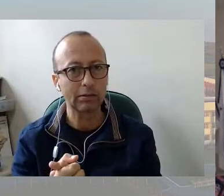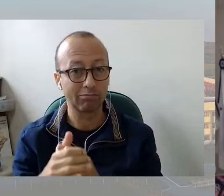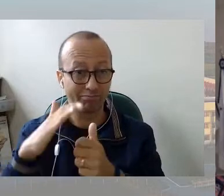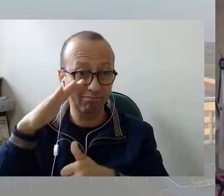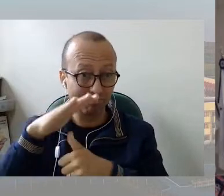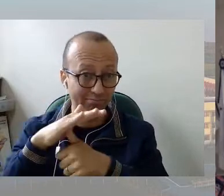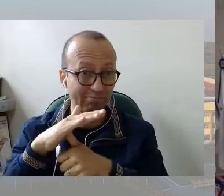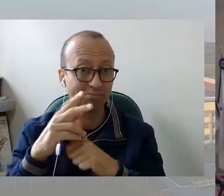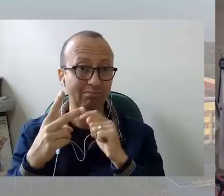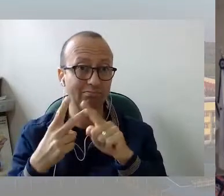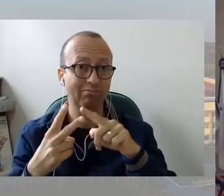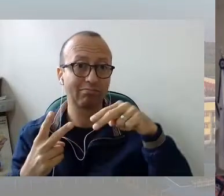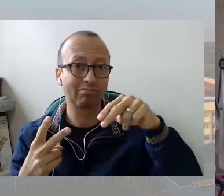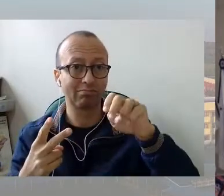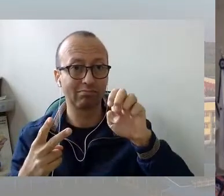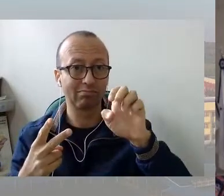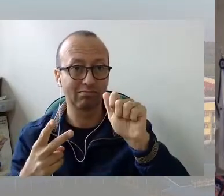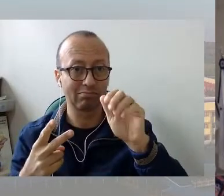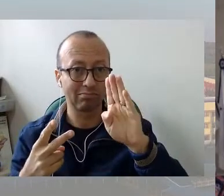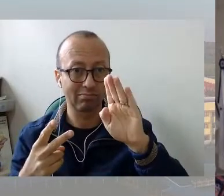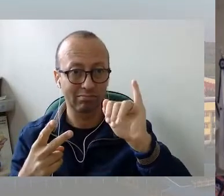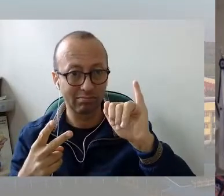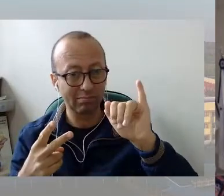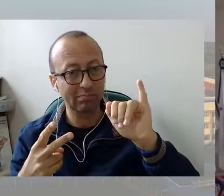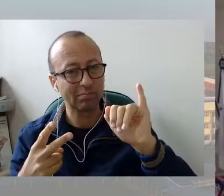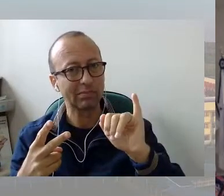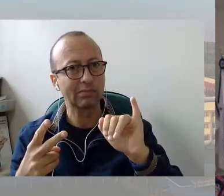e dos NEAB foi